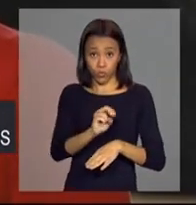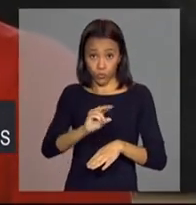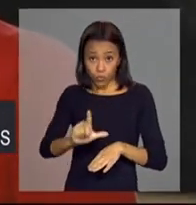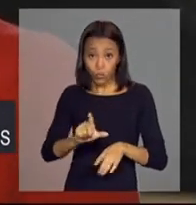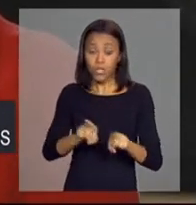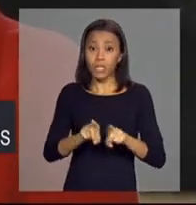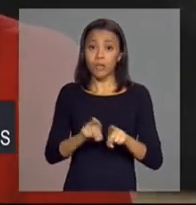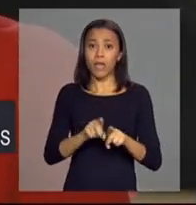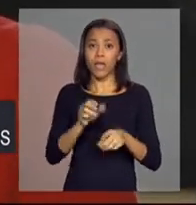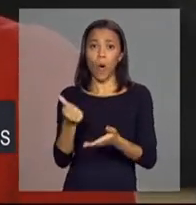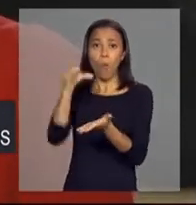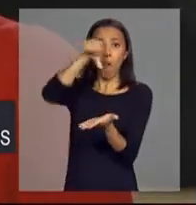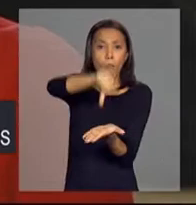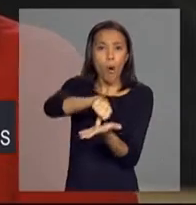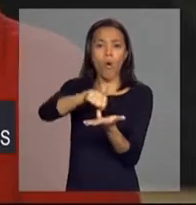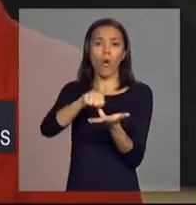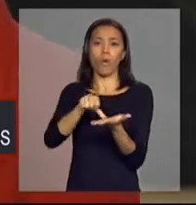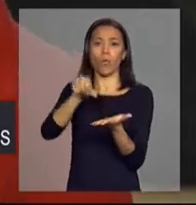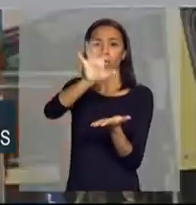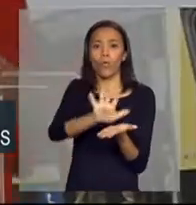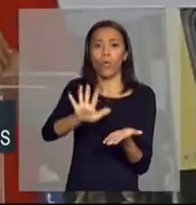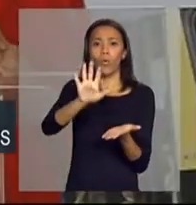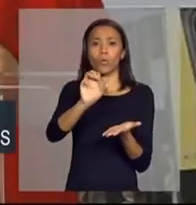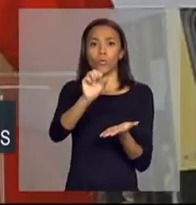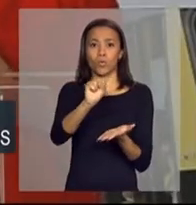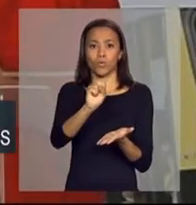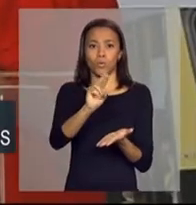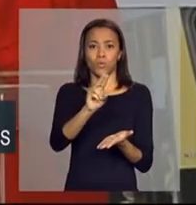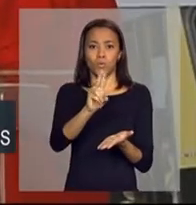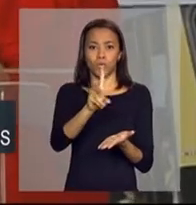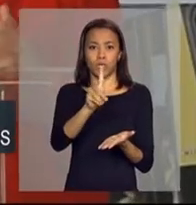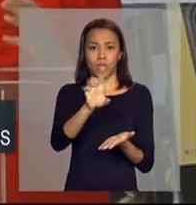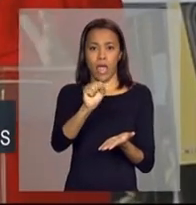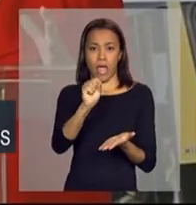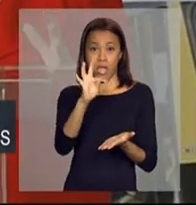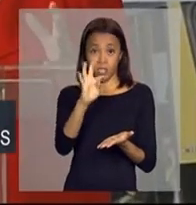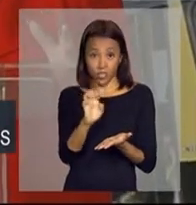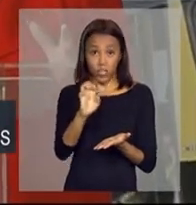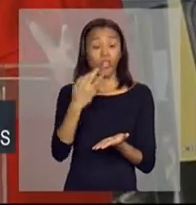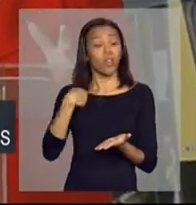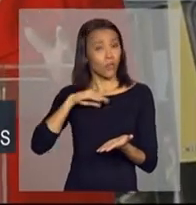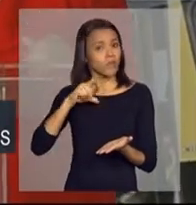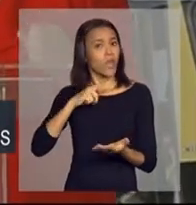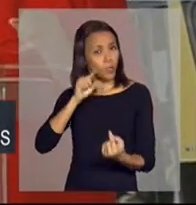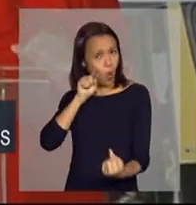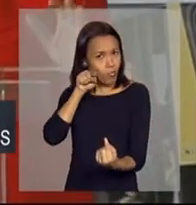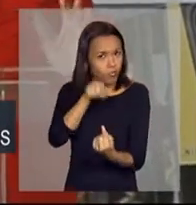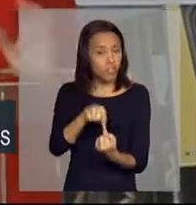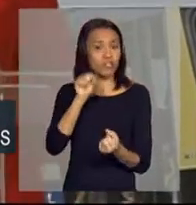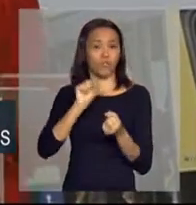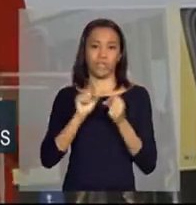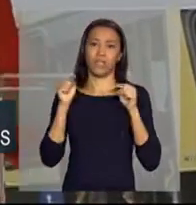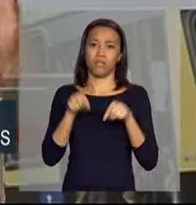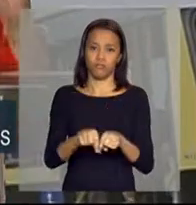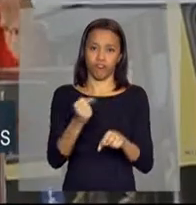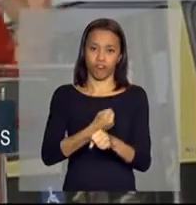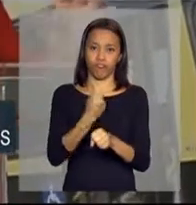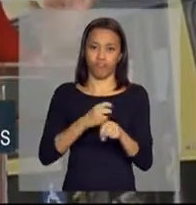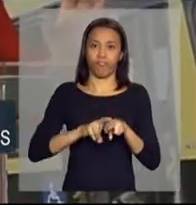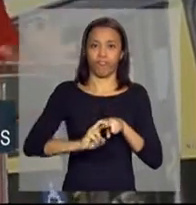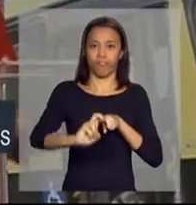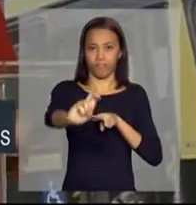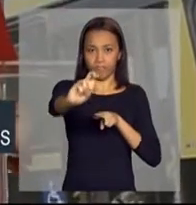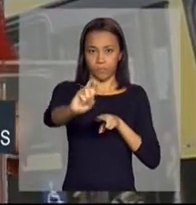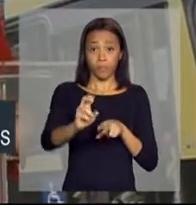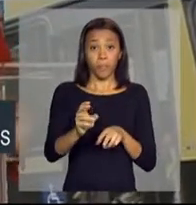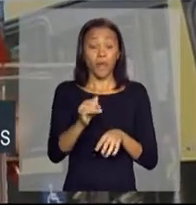Sudeste. Isso é algo que nós temos um grande objetivo em fazer. Com isso, eu queria só dar